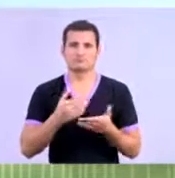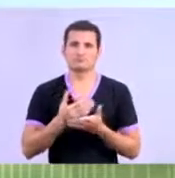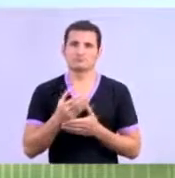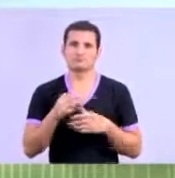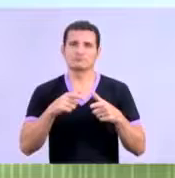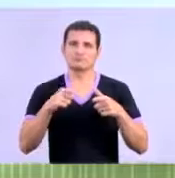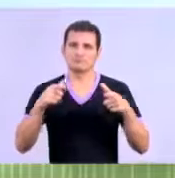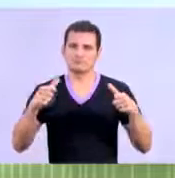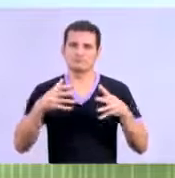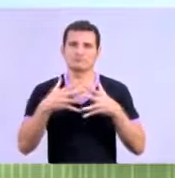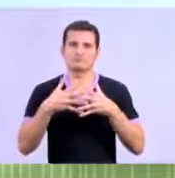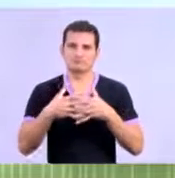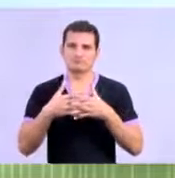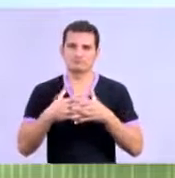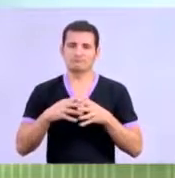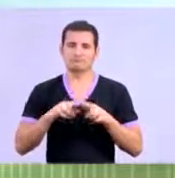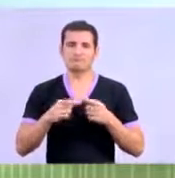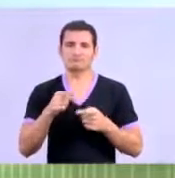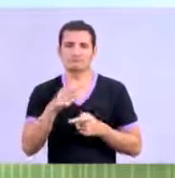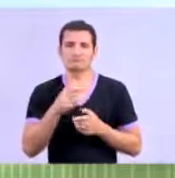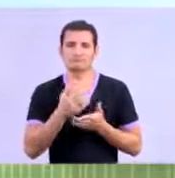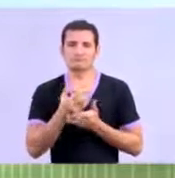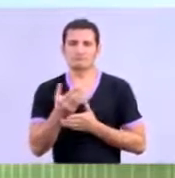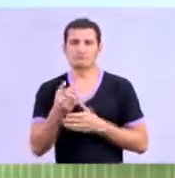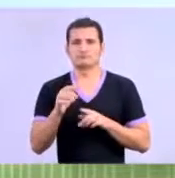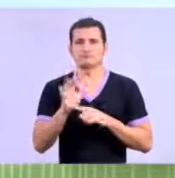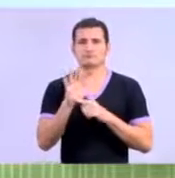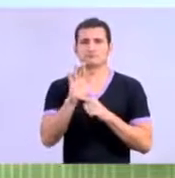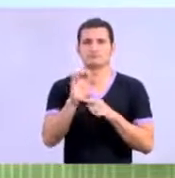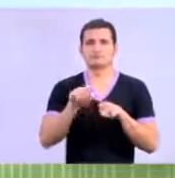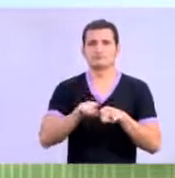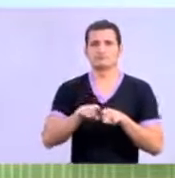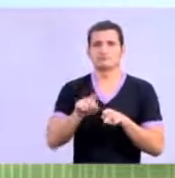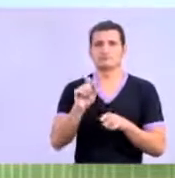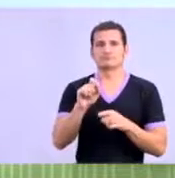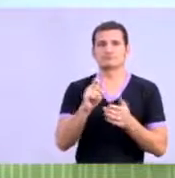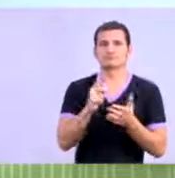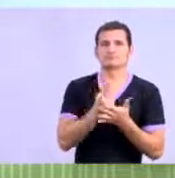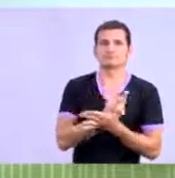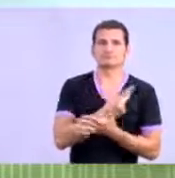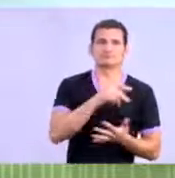complexidade, mas ao mesmo tempo ele começa a espelhar o que acontece realmente no